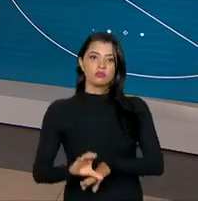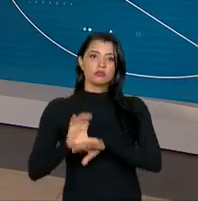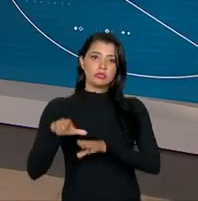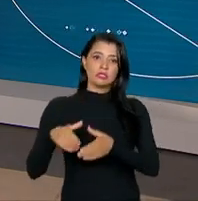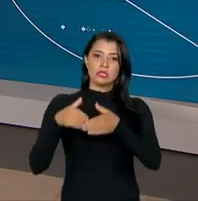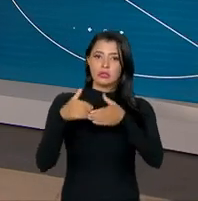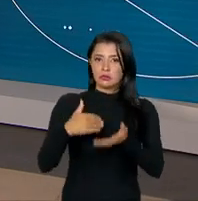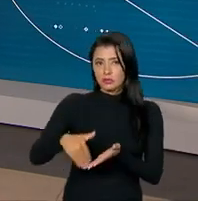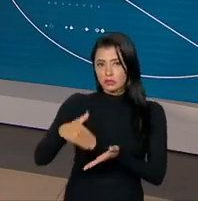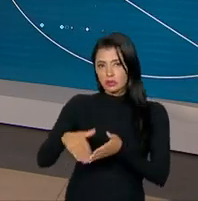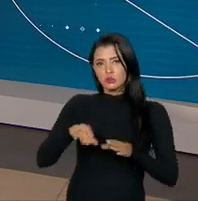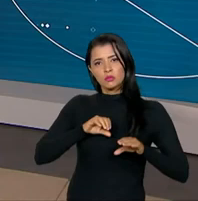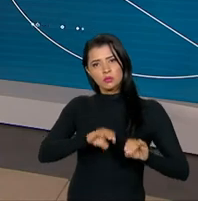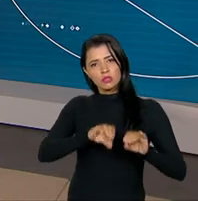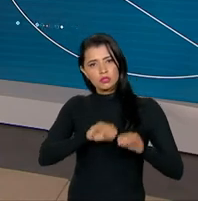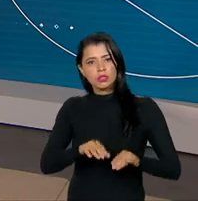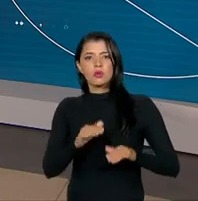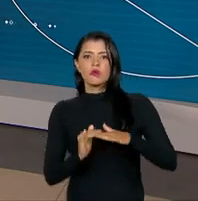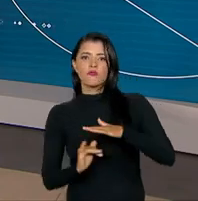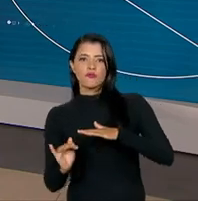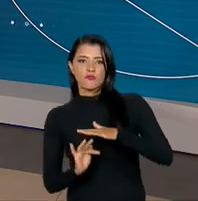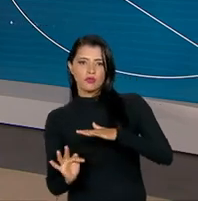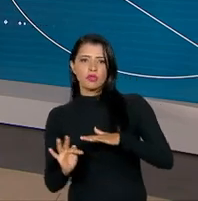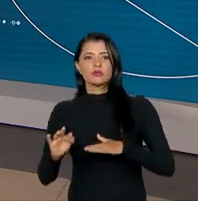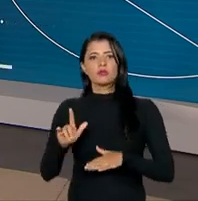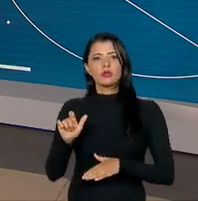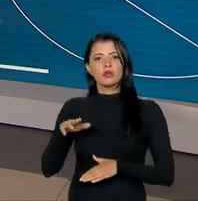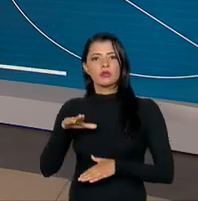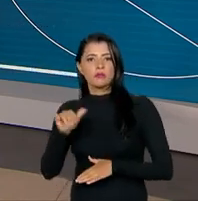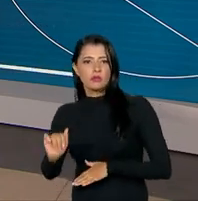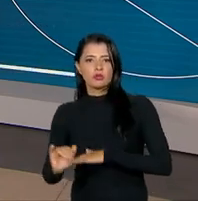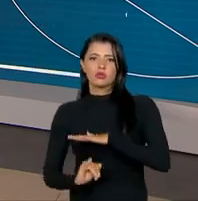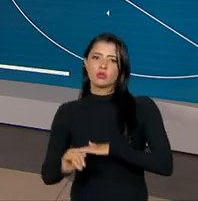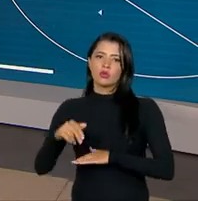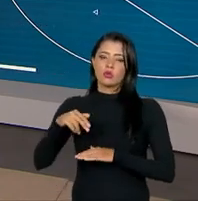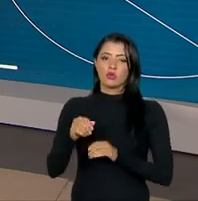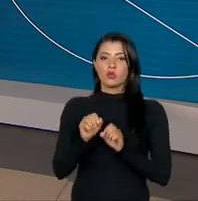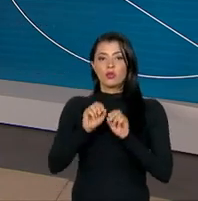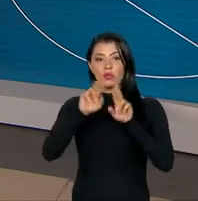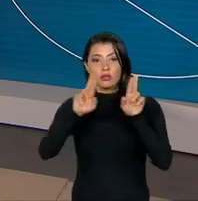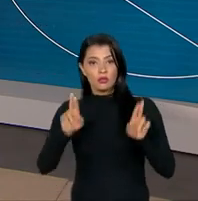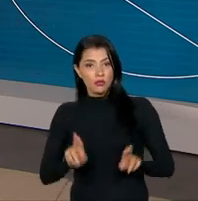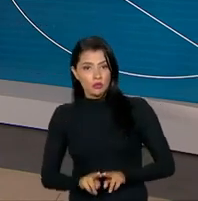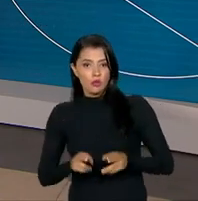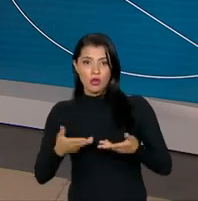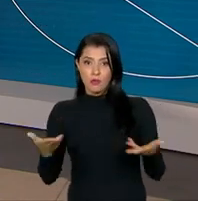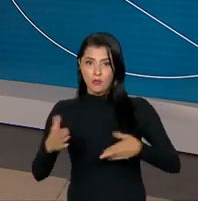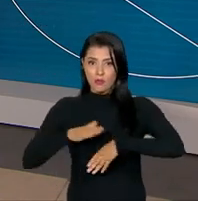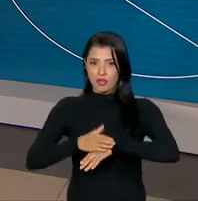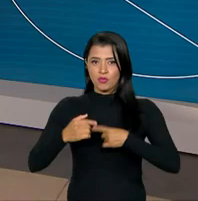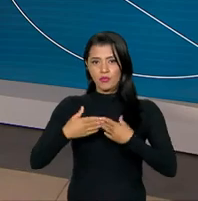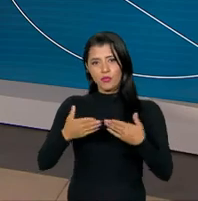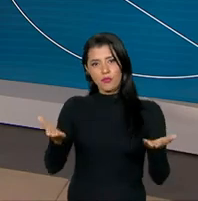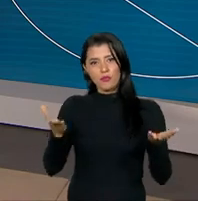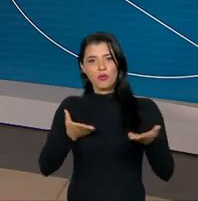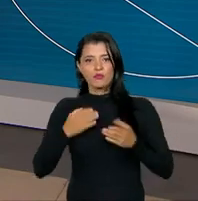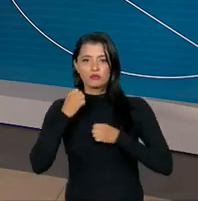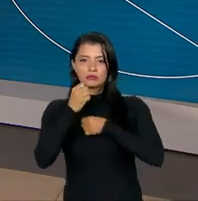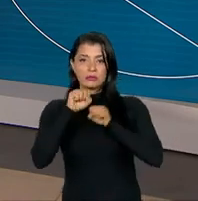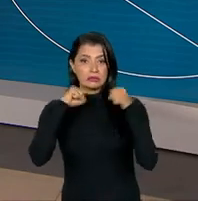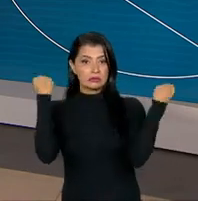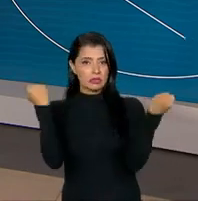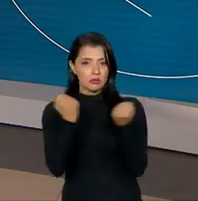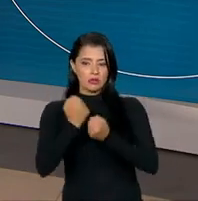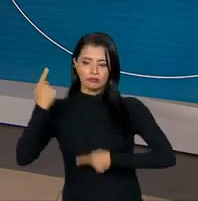de Secretários de Educação, a Fundação Lehmann e o Instituto Natura promovem, neste momento, um seminário para debater